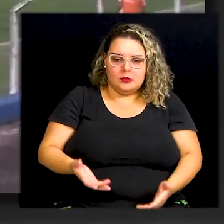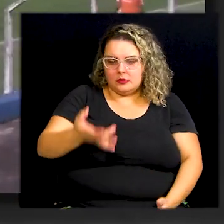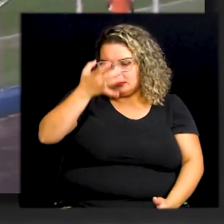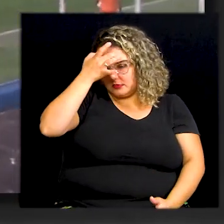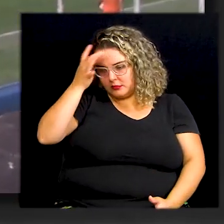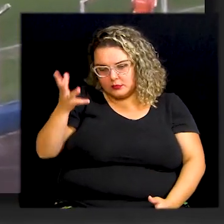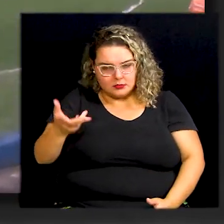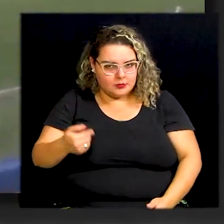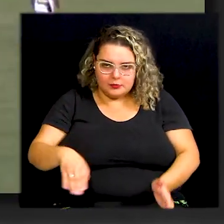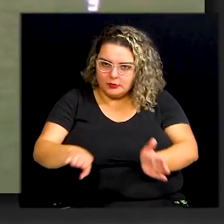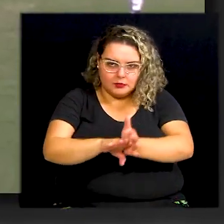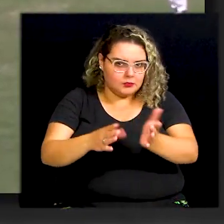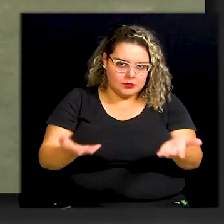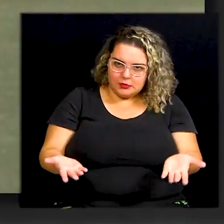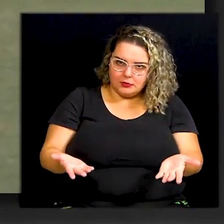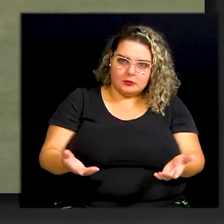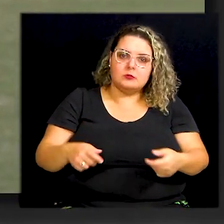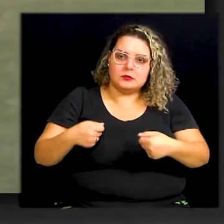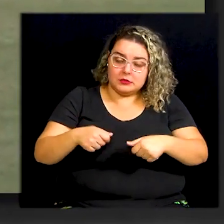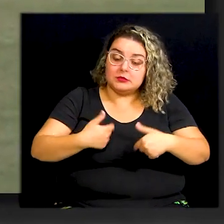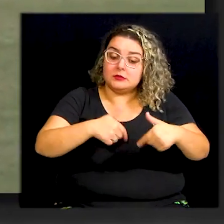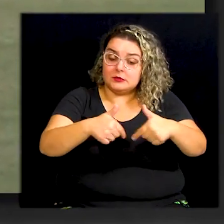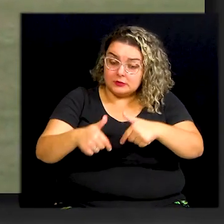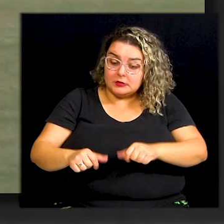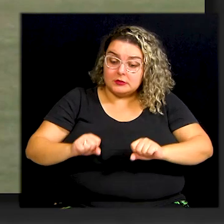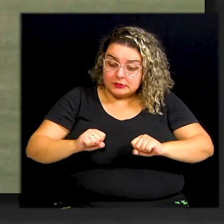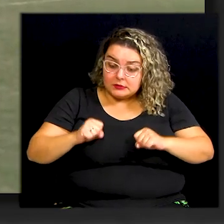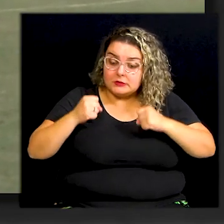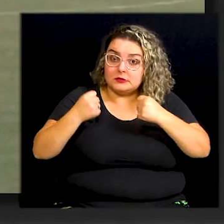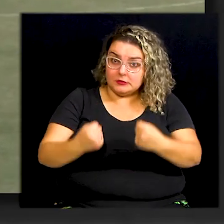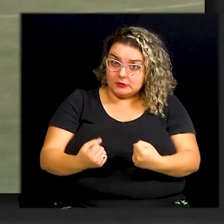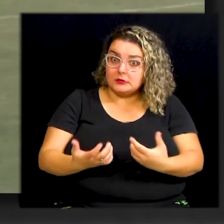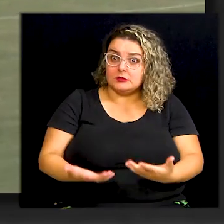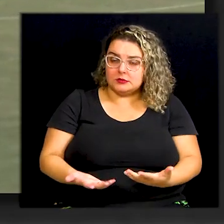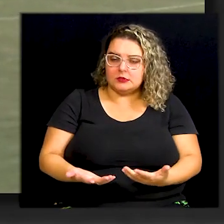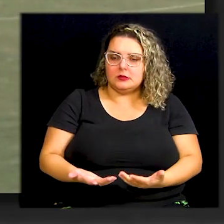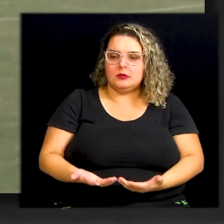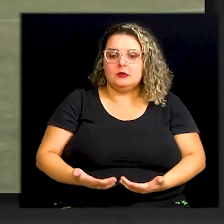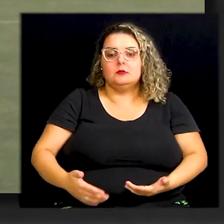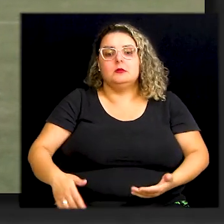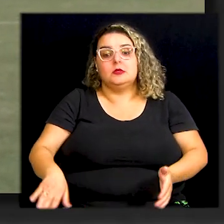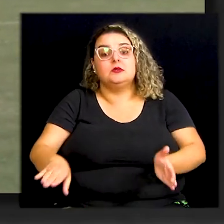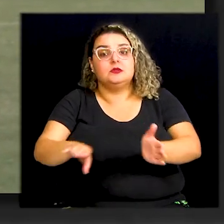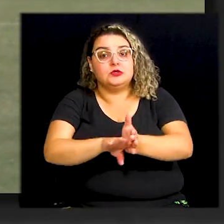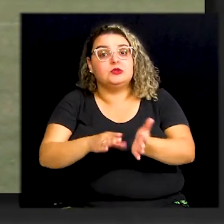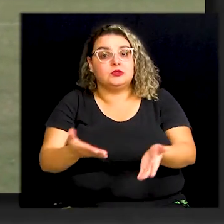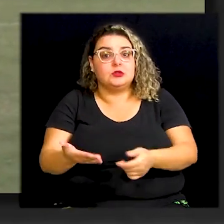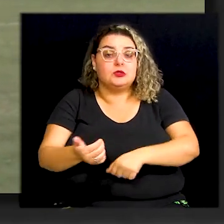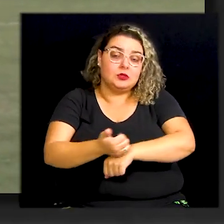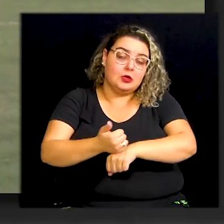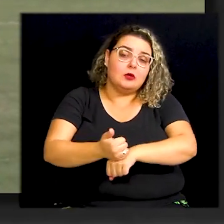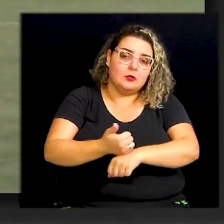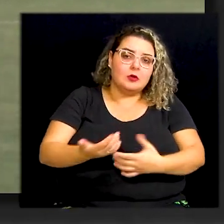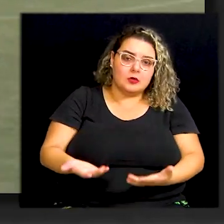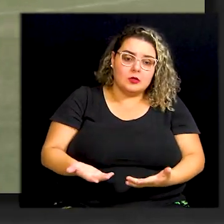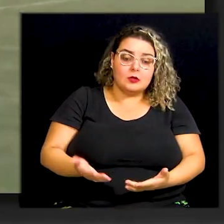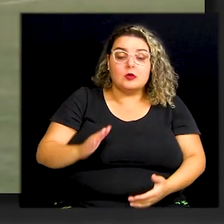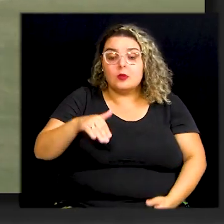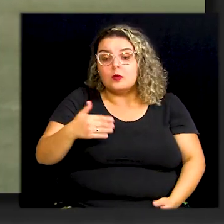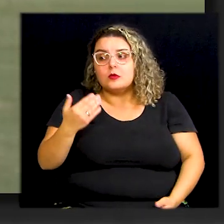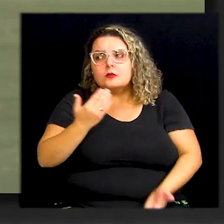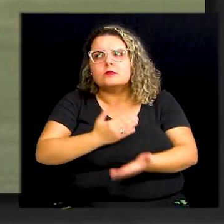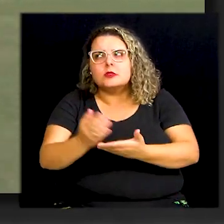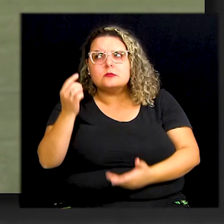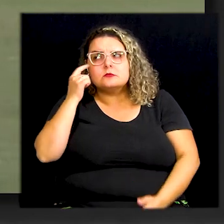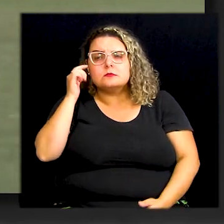talento só não chega, né? Tem que trabalhar muito, tem que se dedicar muito para chegar no profissional. E quando eu comecei